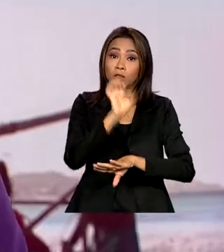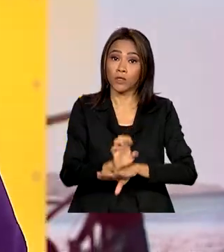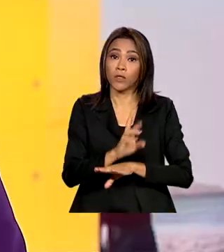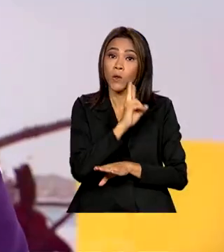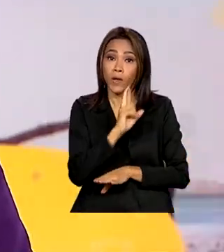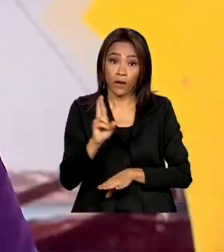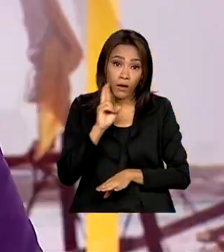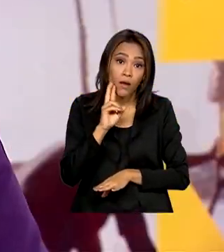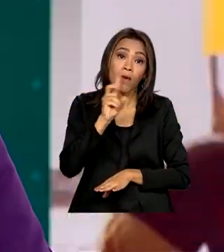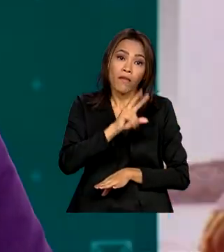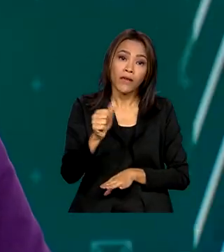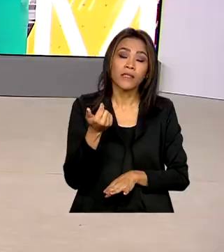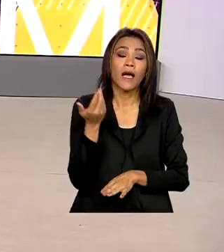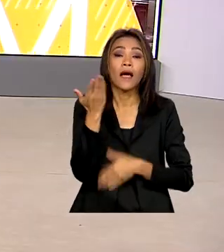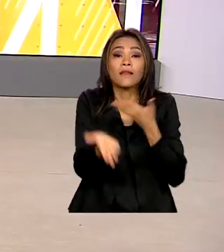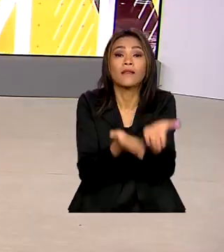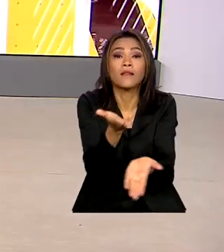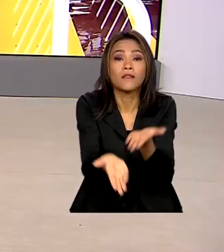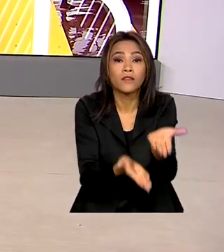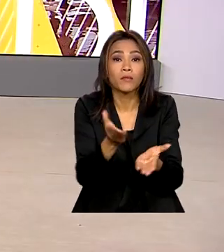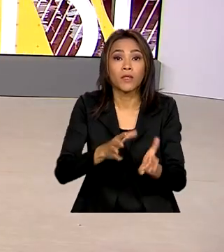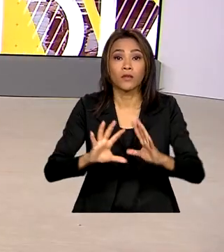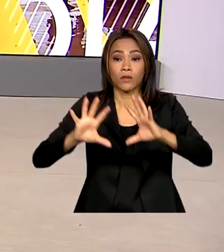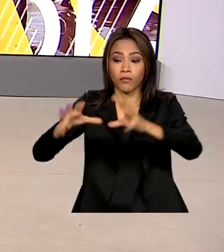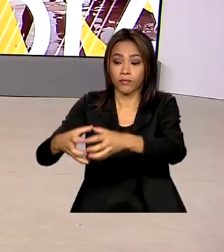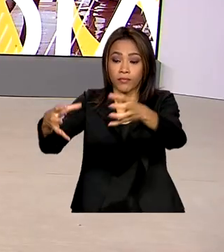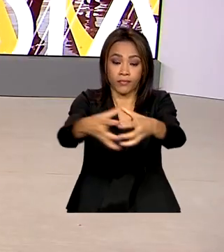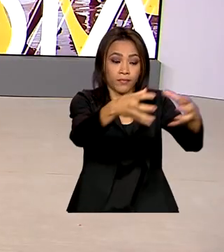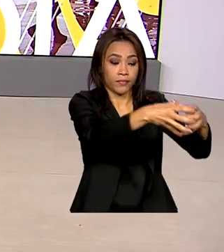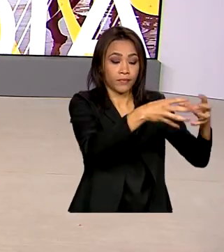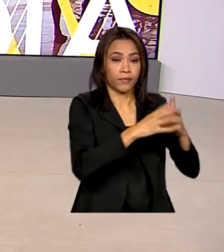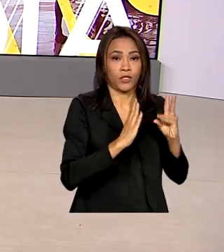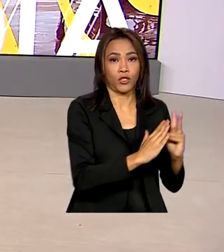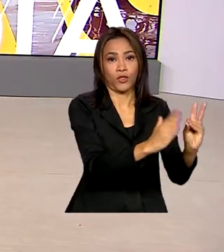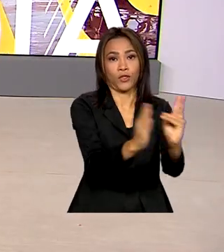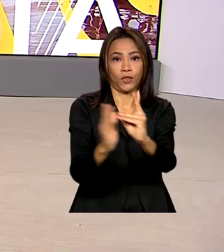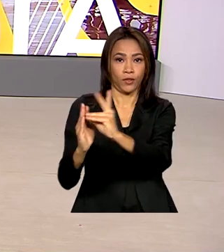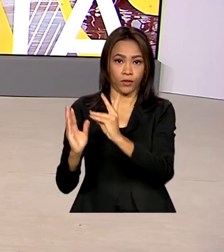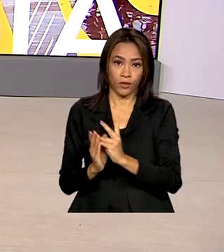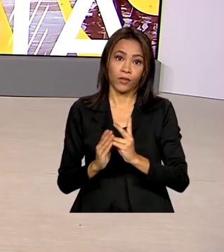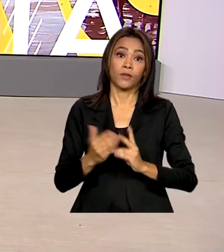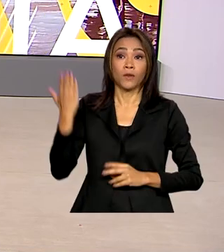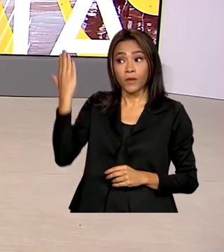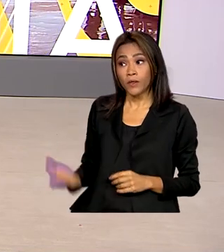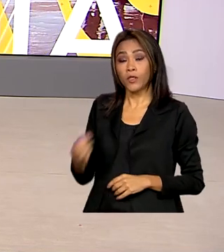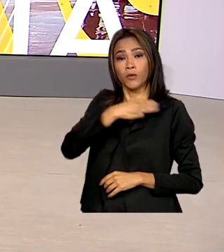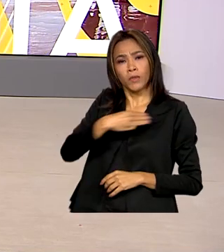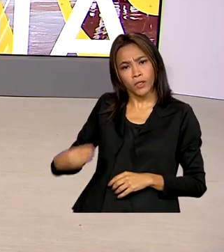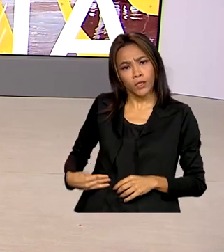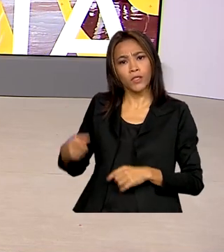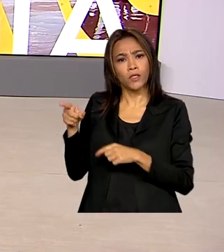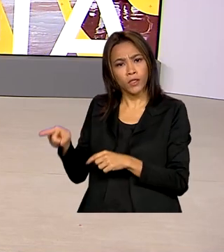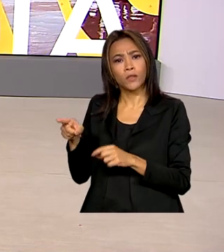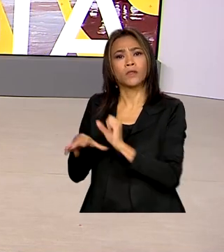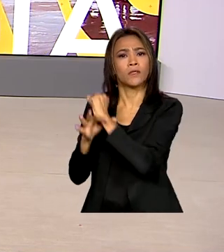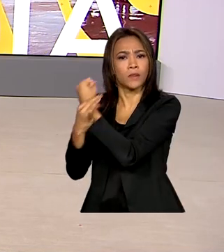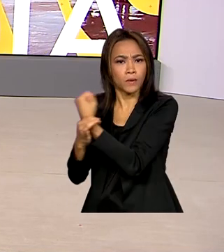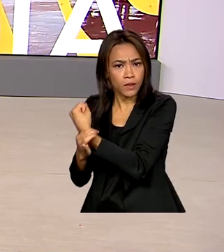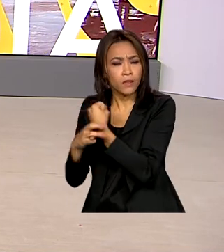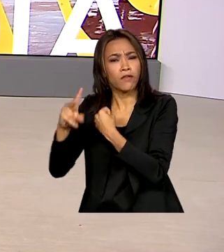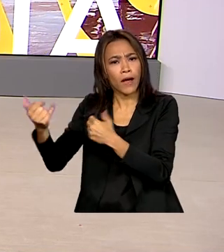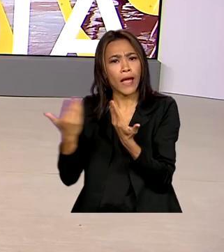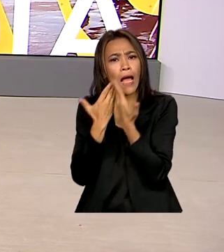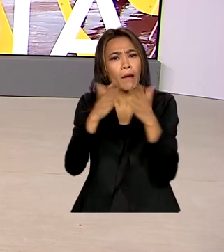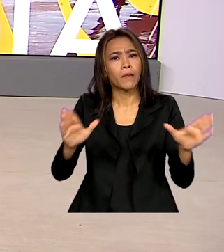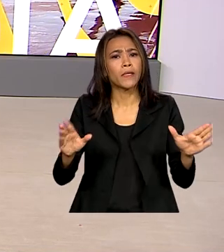os atendimentos nas aldeias. E o ministro da Justiça e Segurança Pública, Flávio Dino, vai determinar a abertura de